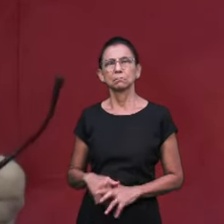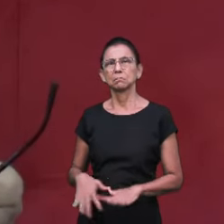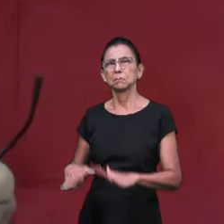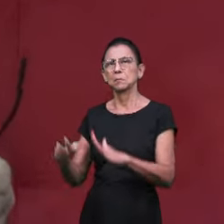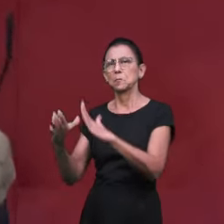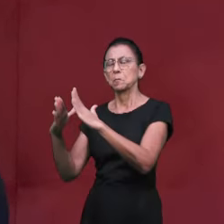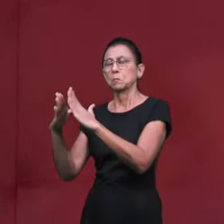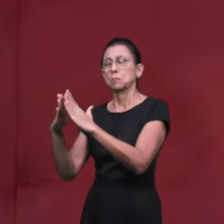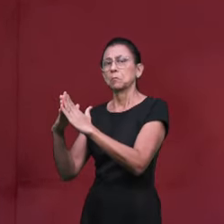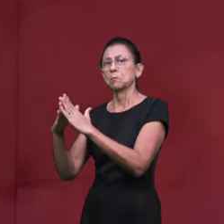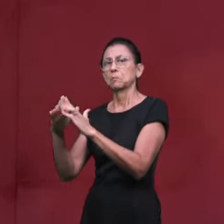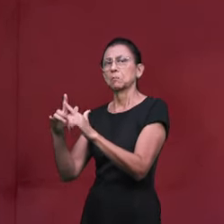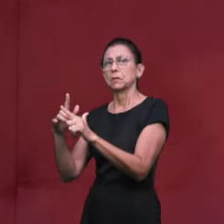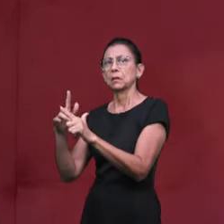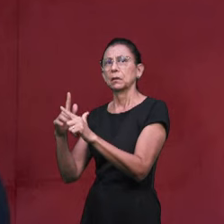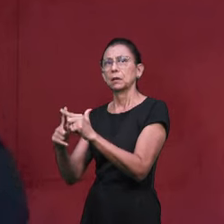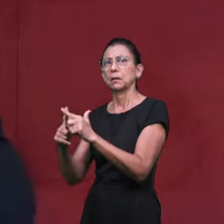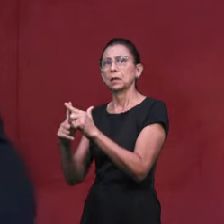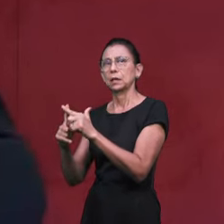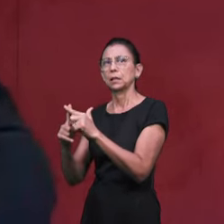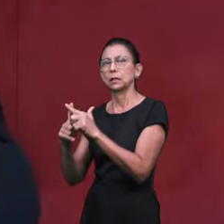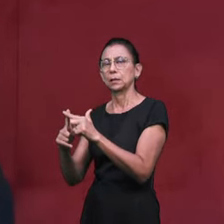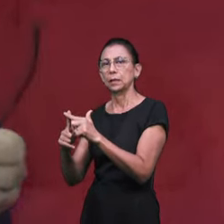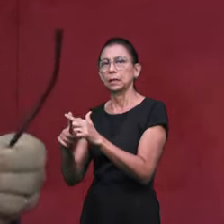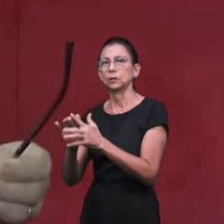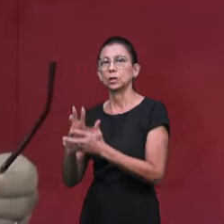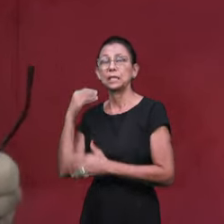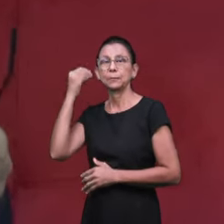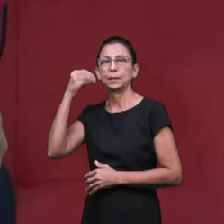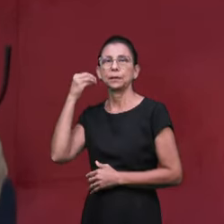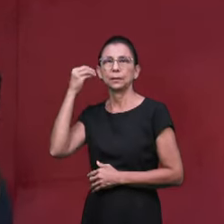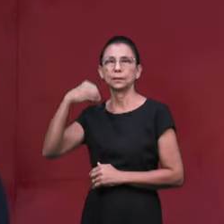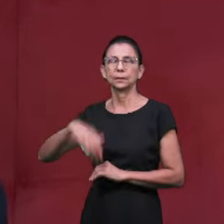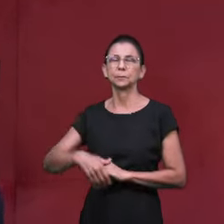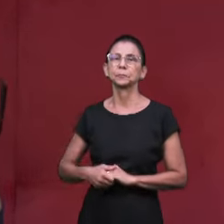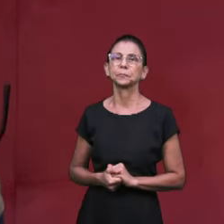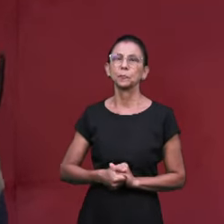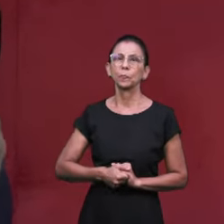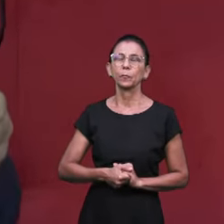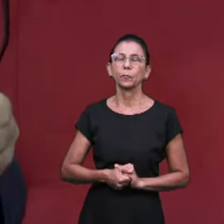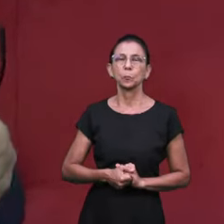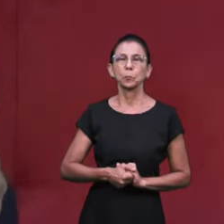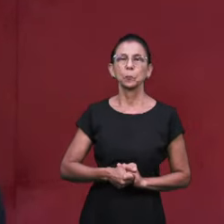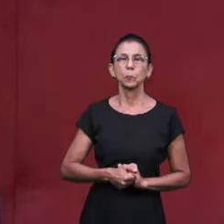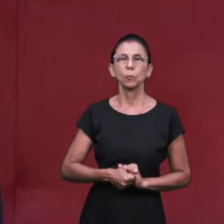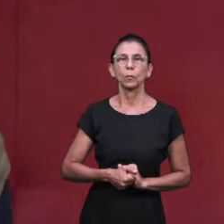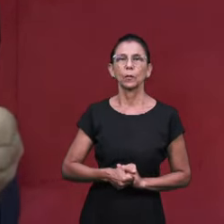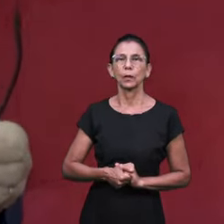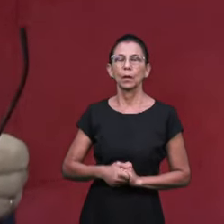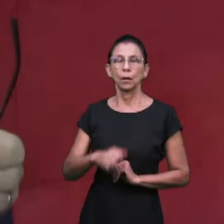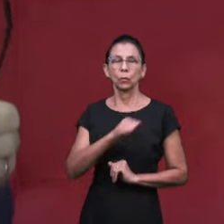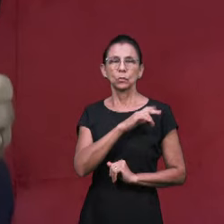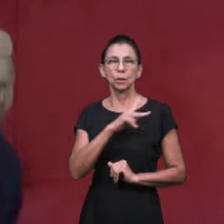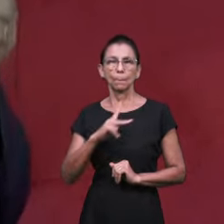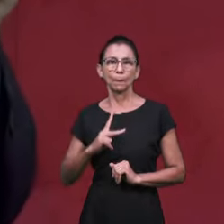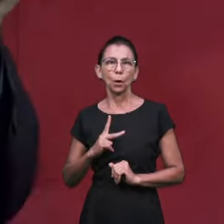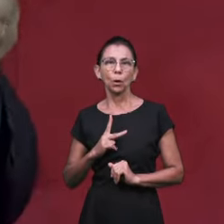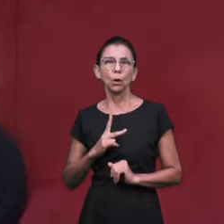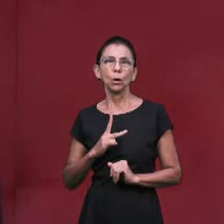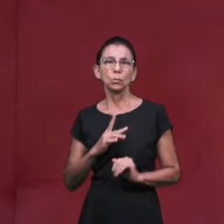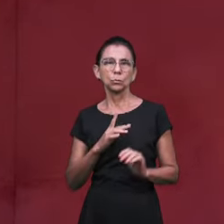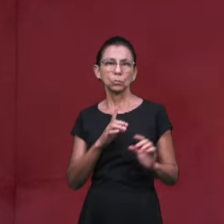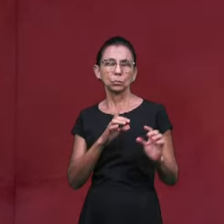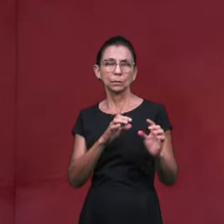exatamente essa, de que Ele virá. Quando os anjos falaram ali para os apóstolos e a igreja que viu o